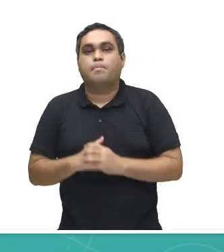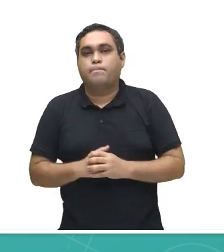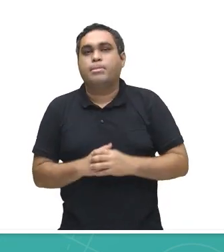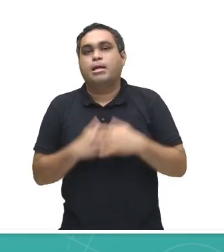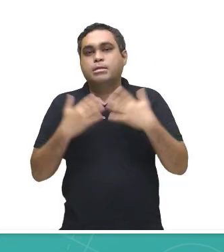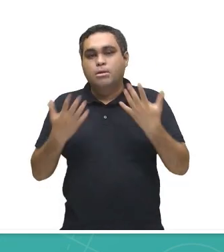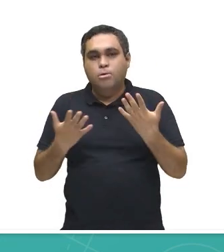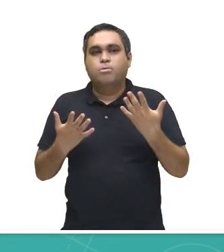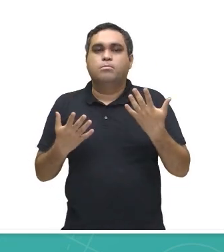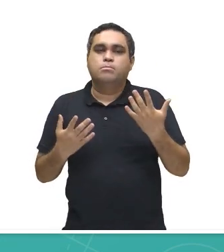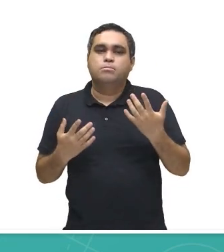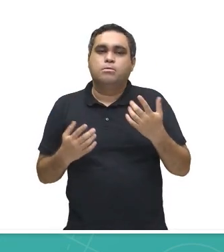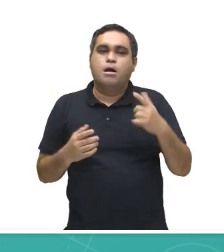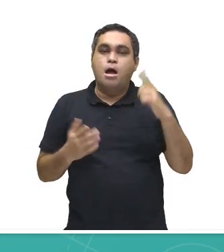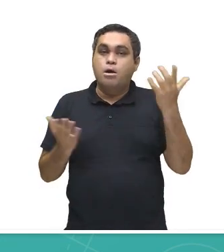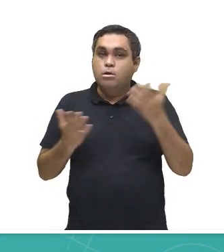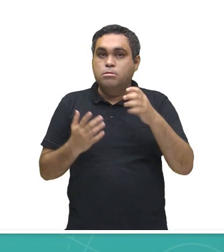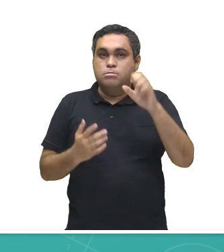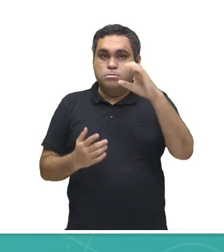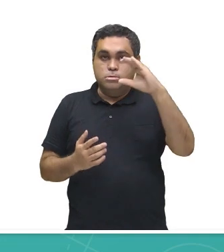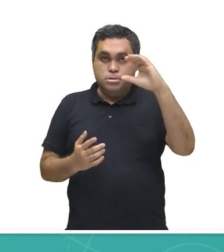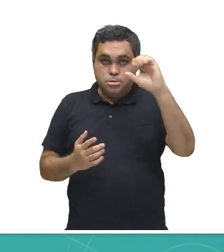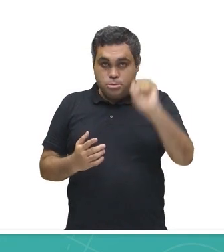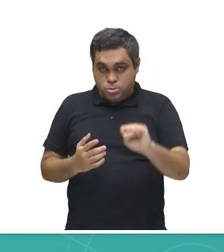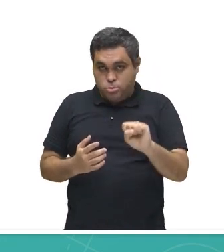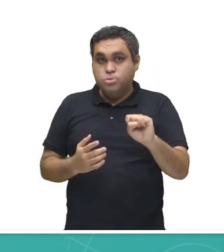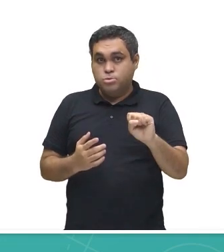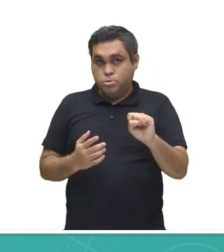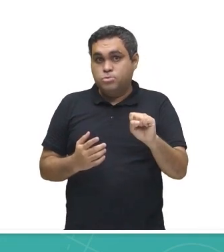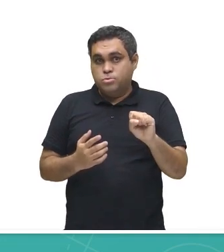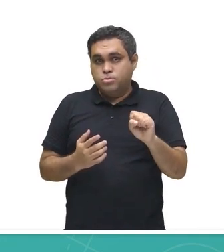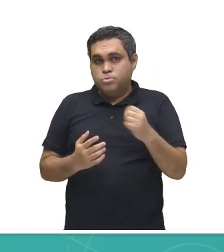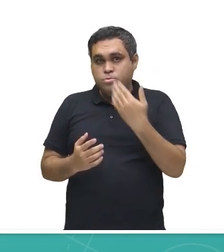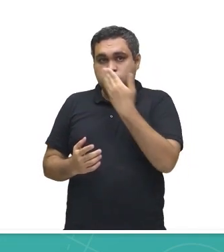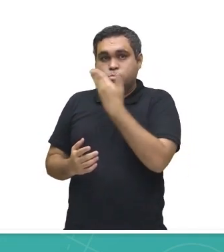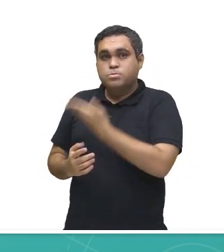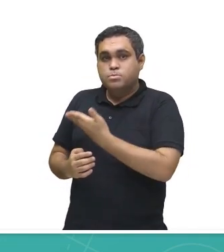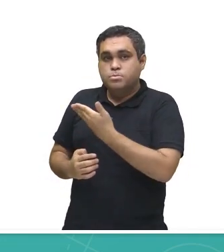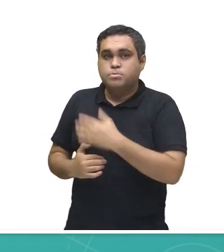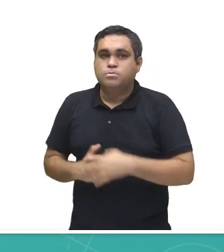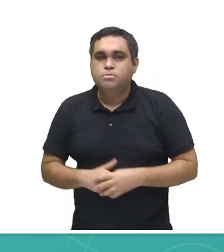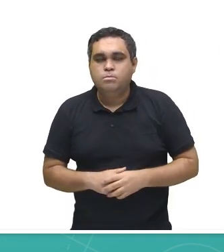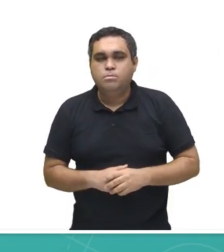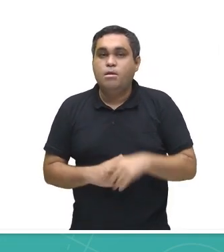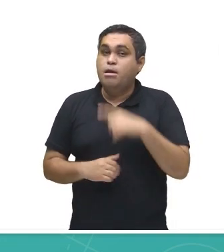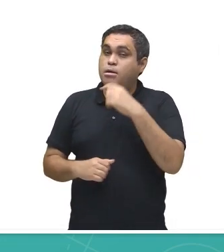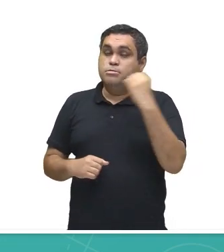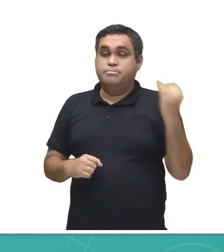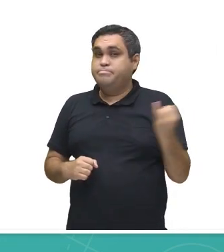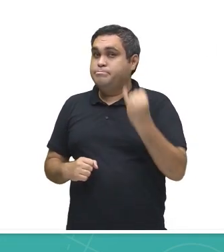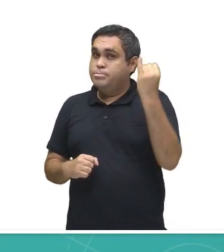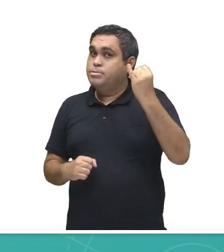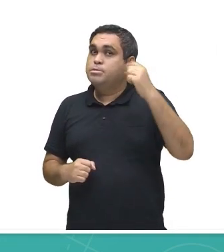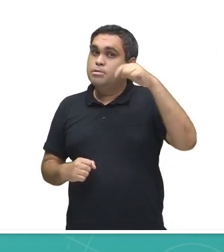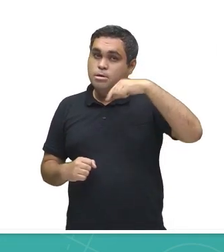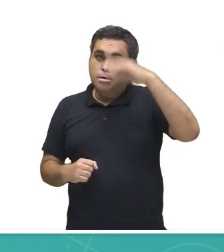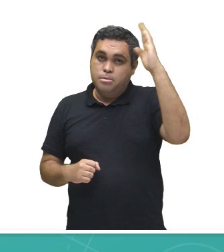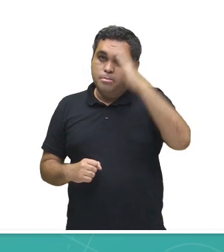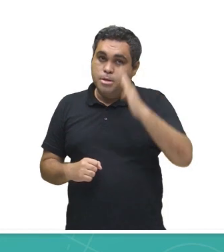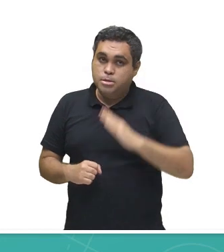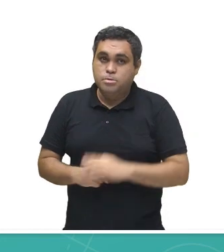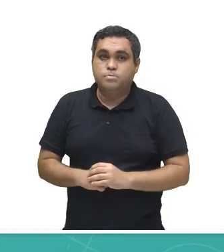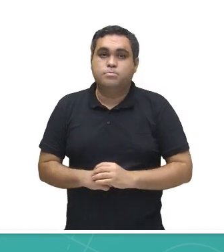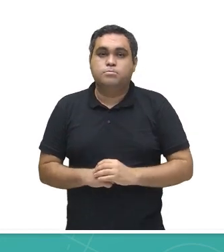nós teremos aí a região geoeconômica Centro-Sul, né? Uma das mais importantes do nosso país. A